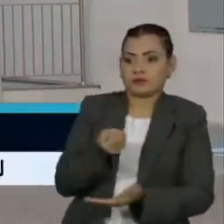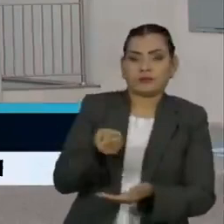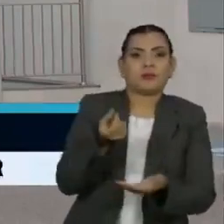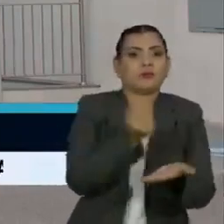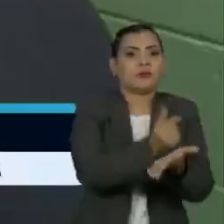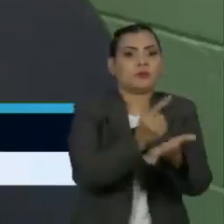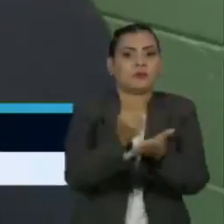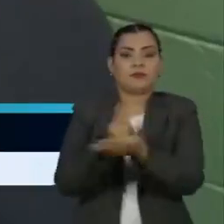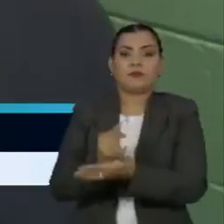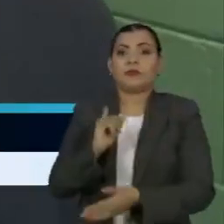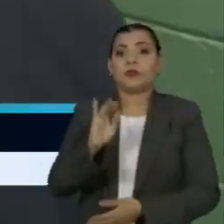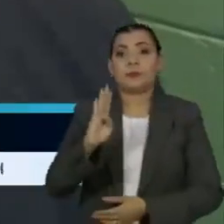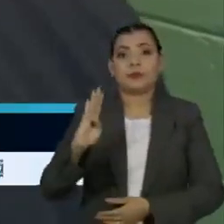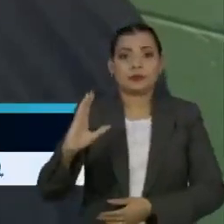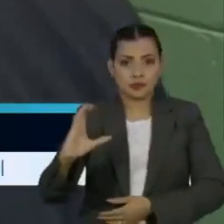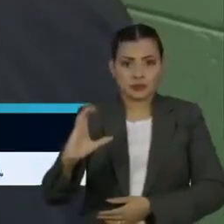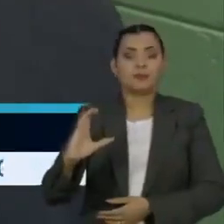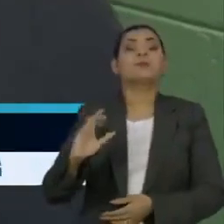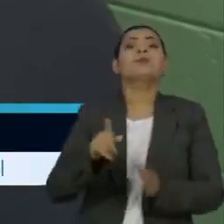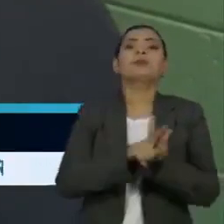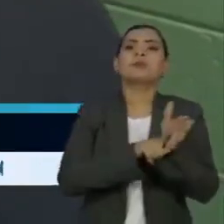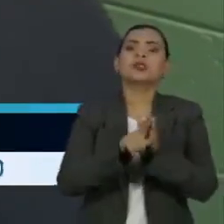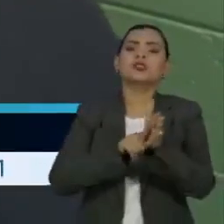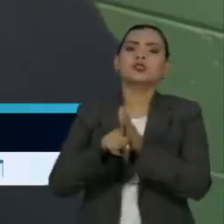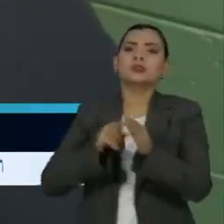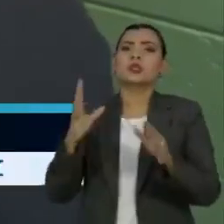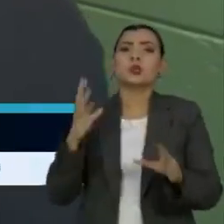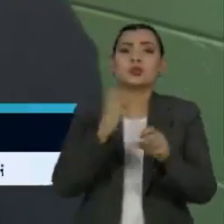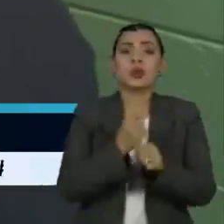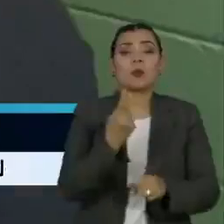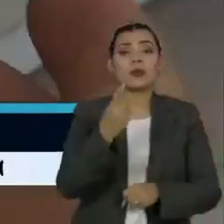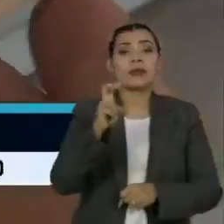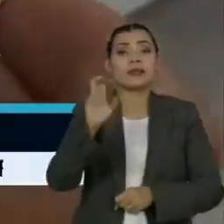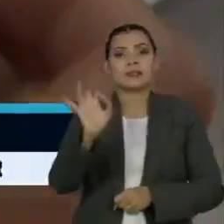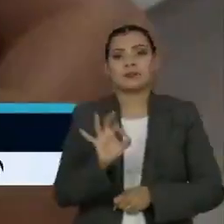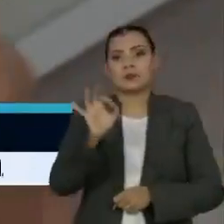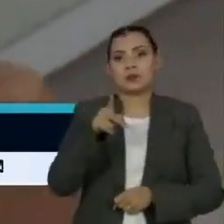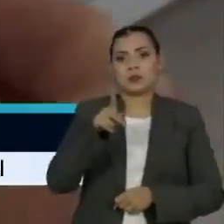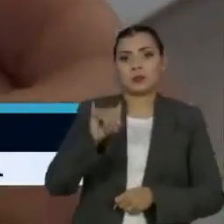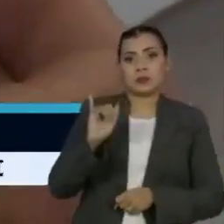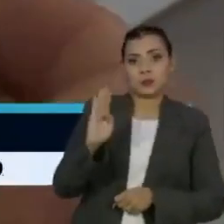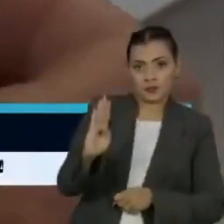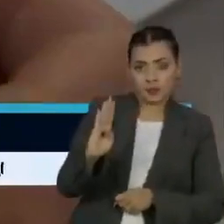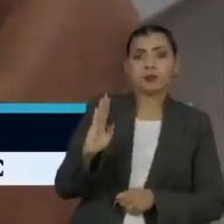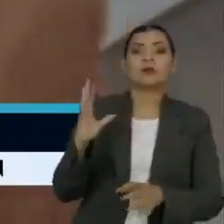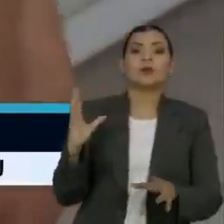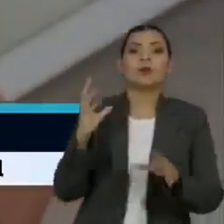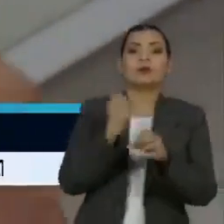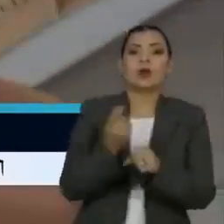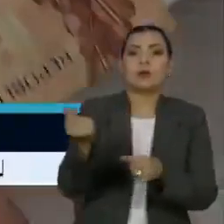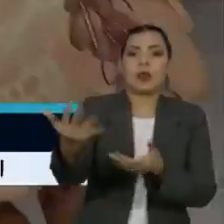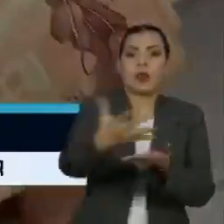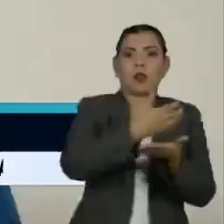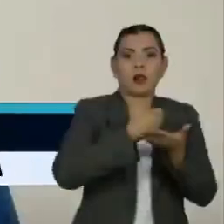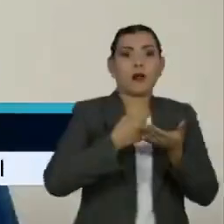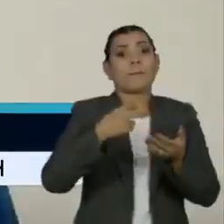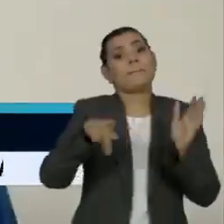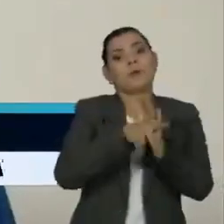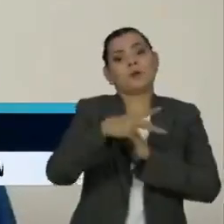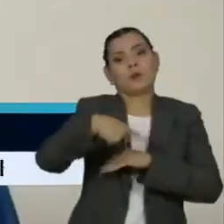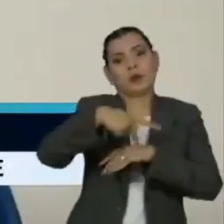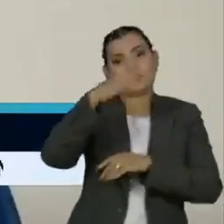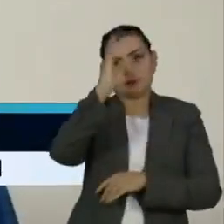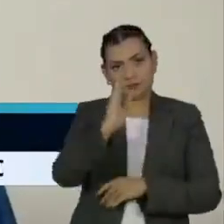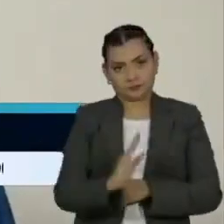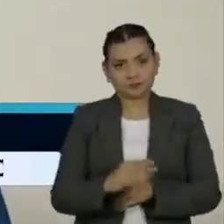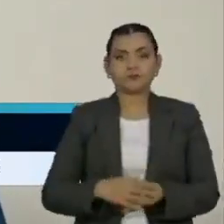BC. O volume total de recursos guardados passa dos 15% do PIB à soma das riquezas produzidas pelo país. Se as